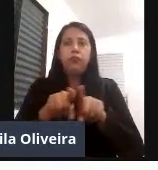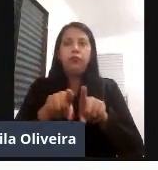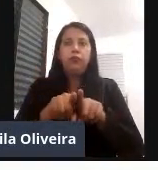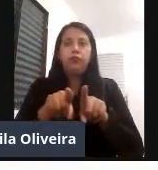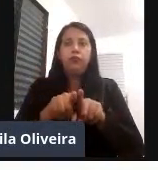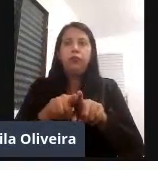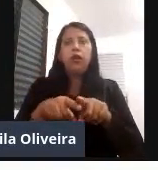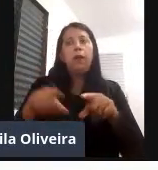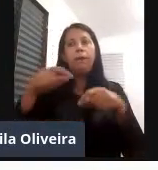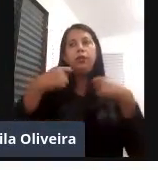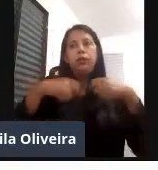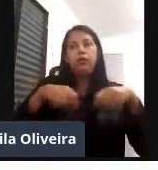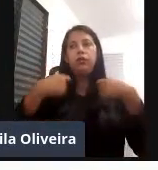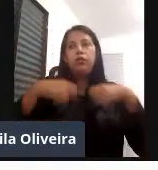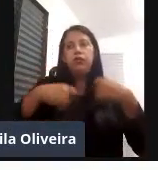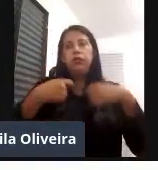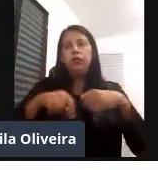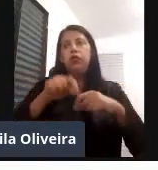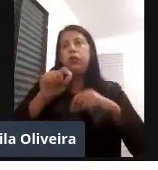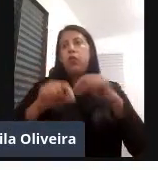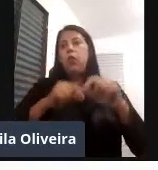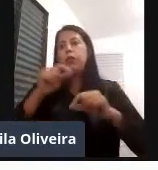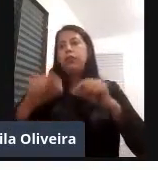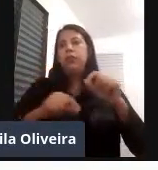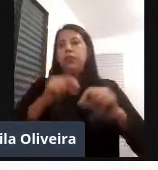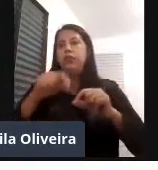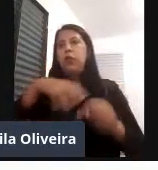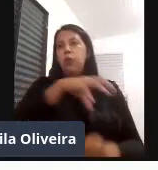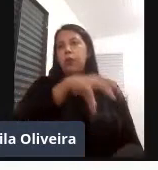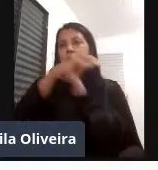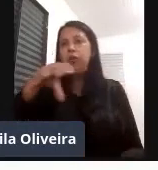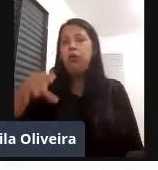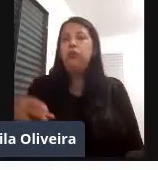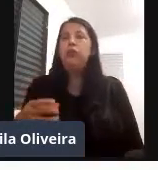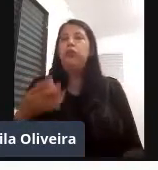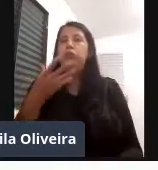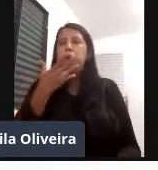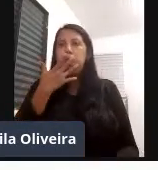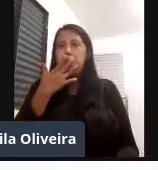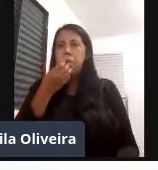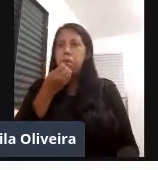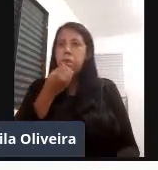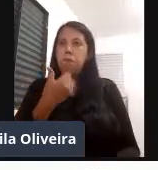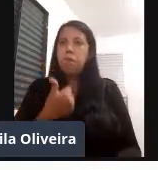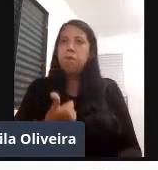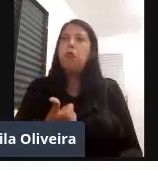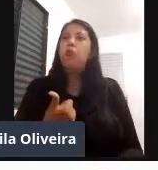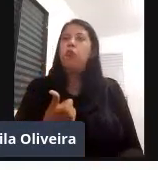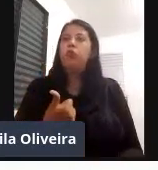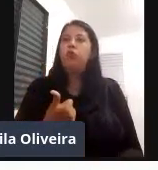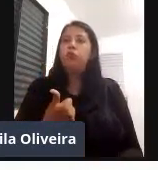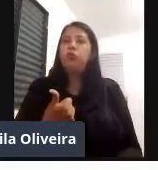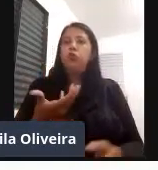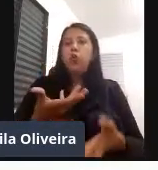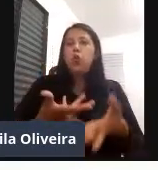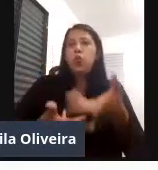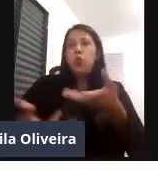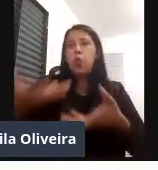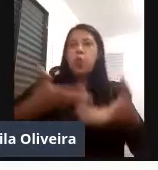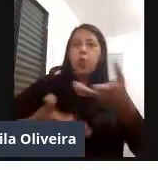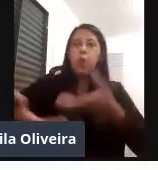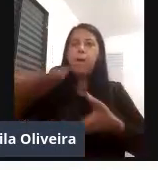um campo muito enriquecedor nesse sentido de compartilhar o conhecimento científico. É tornar o conhecimento